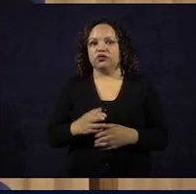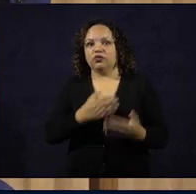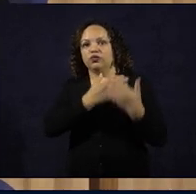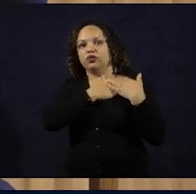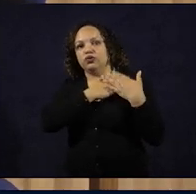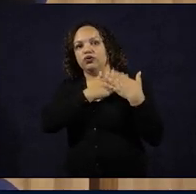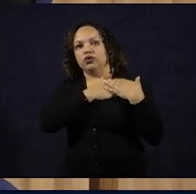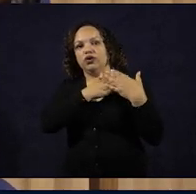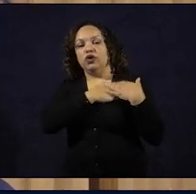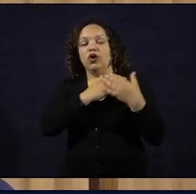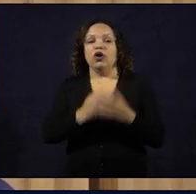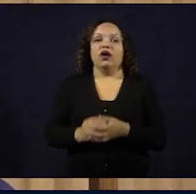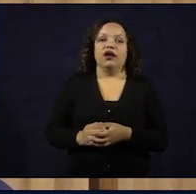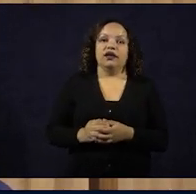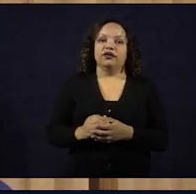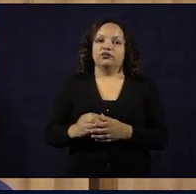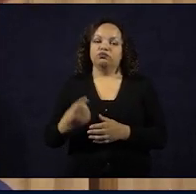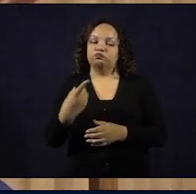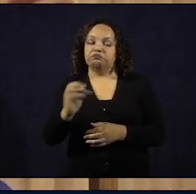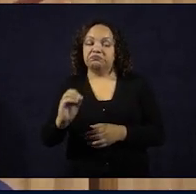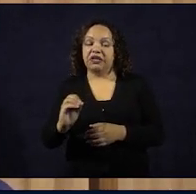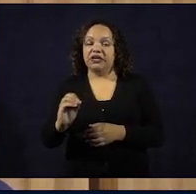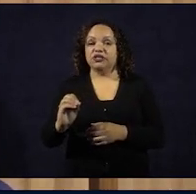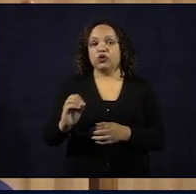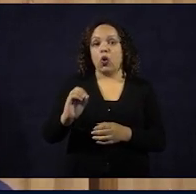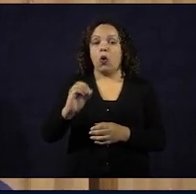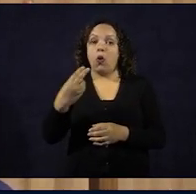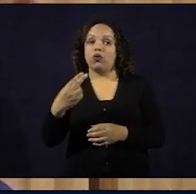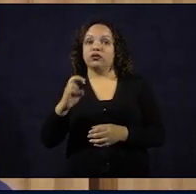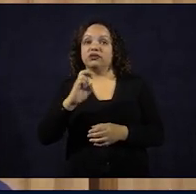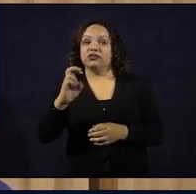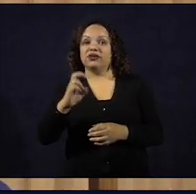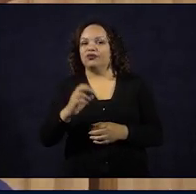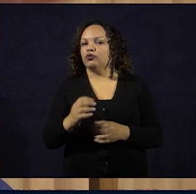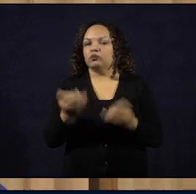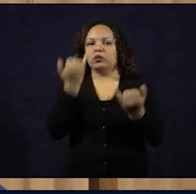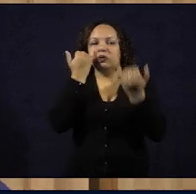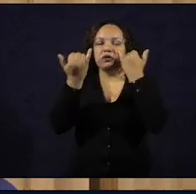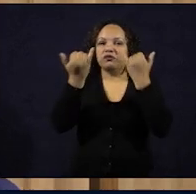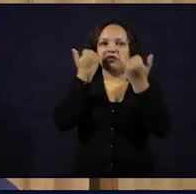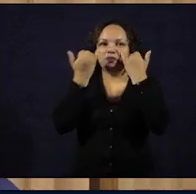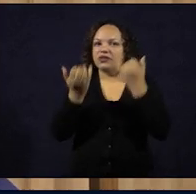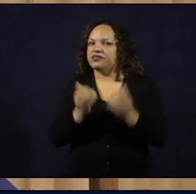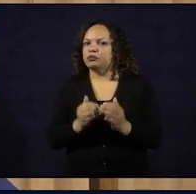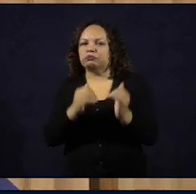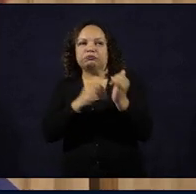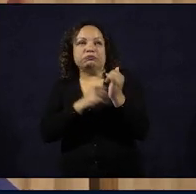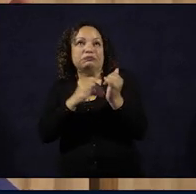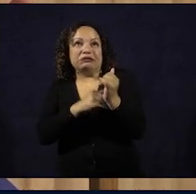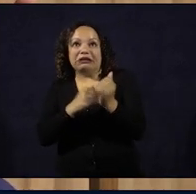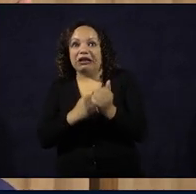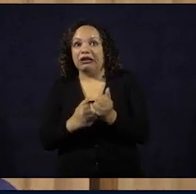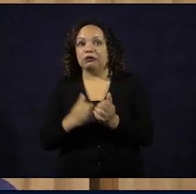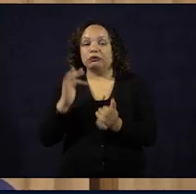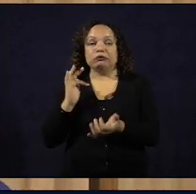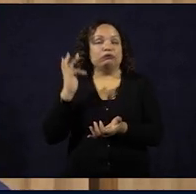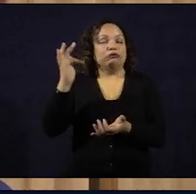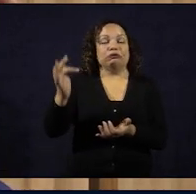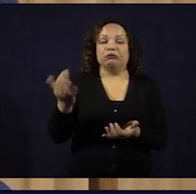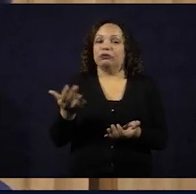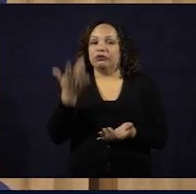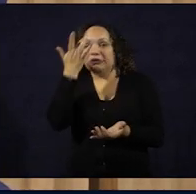o que serão os próximos cinco dez anos de China mas não temos essa informação nem o serviço secreto americano consegue também essa informação